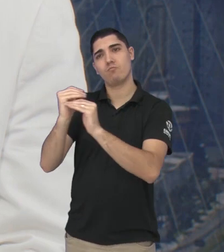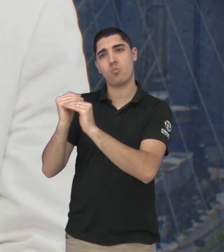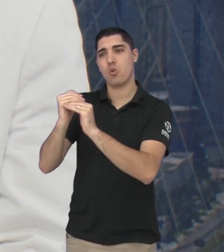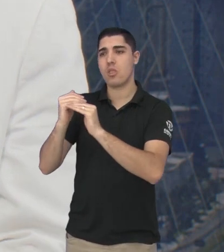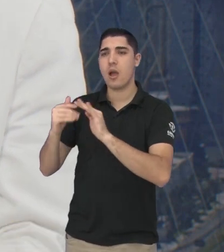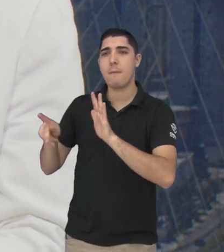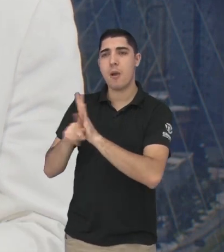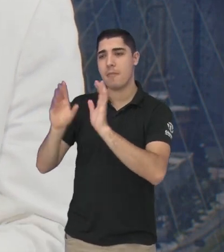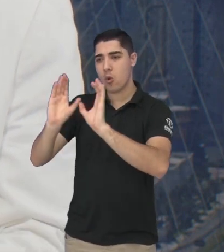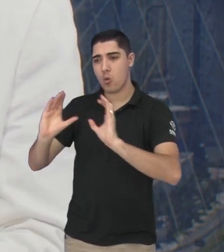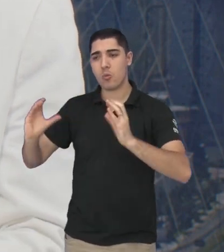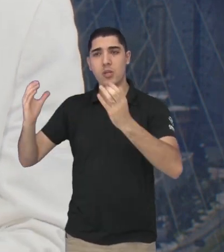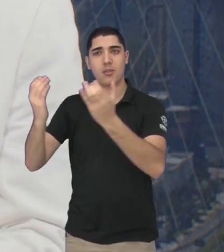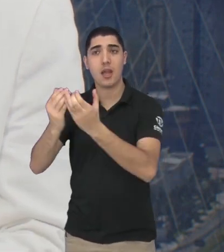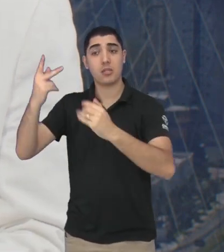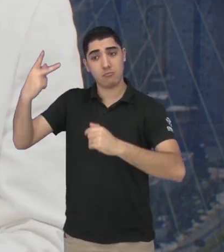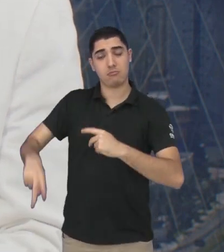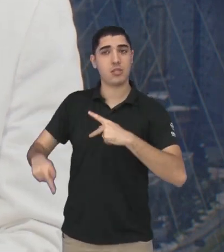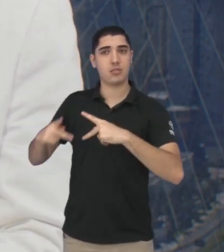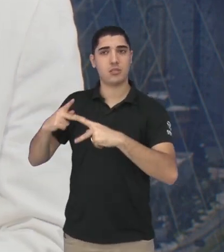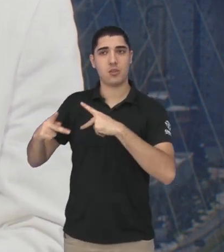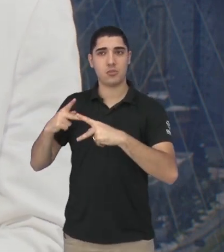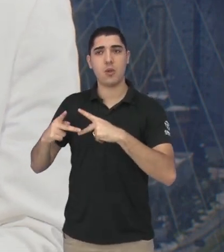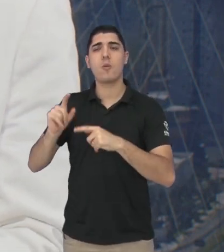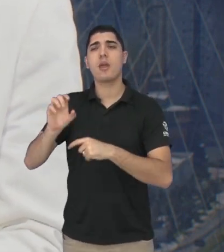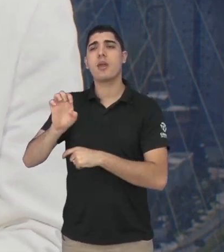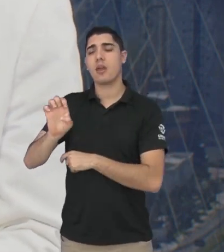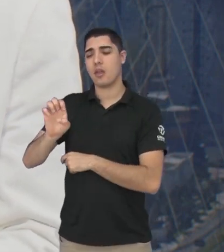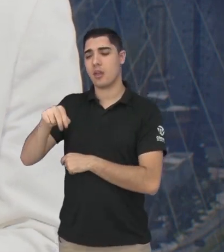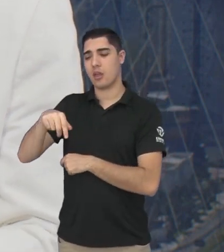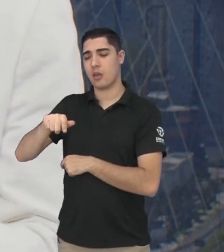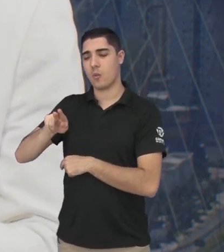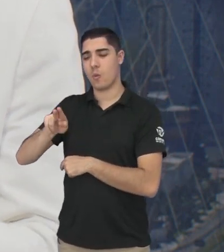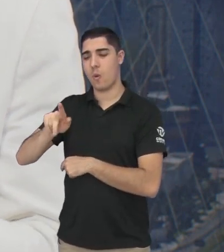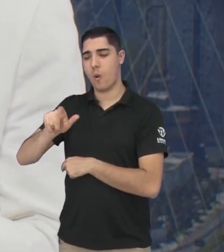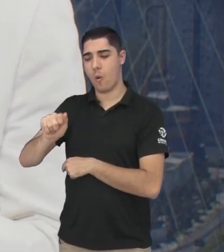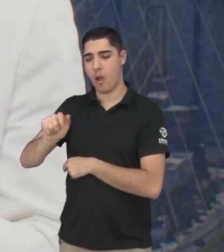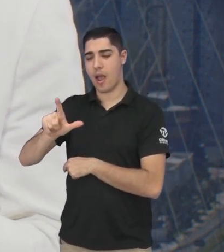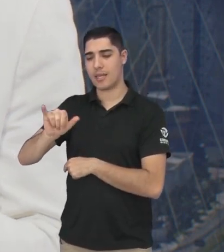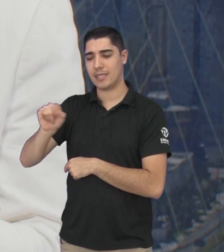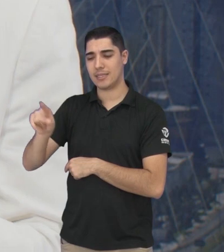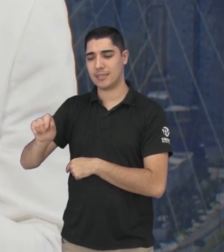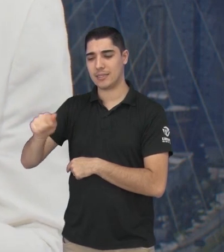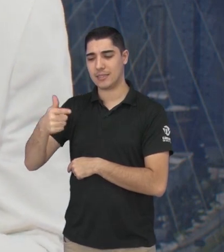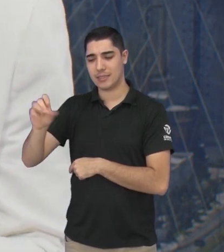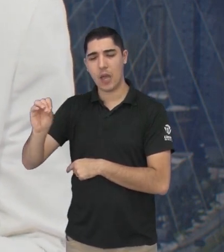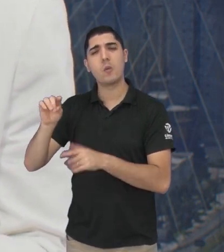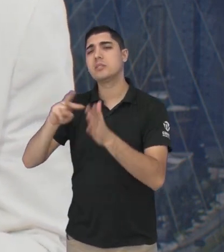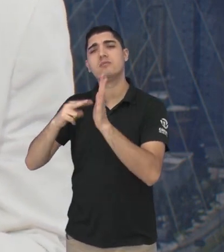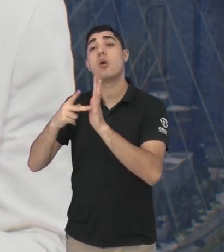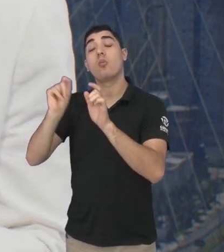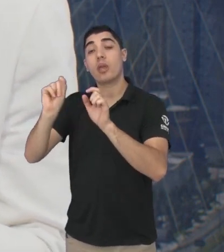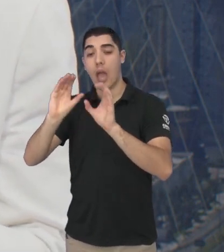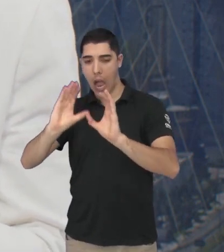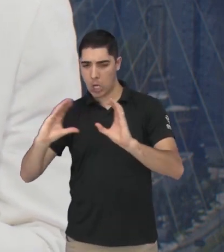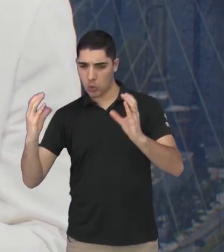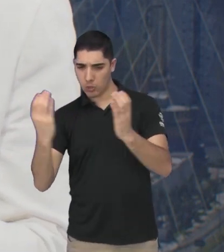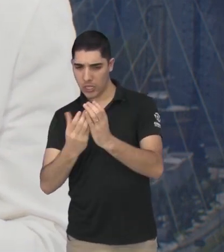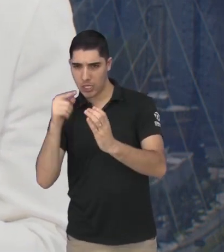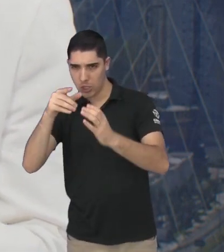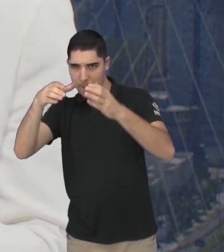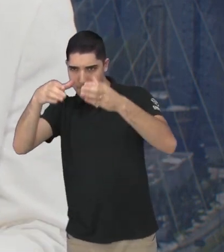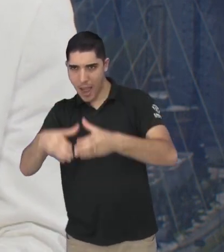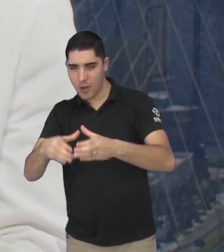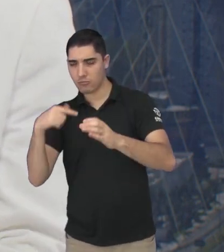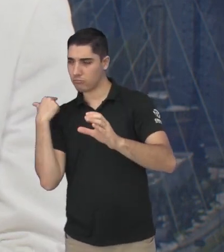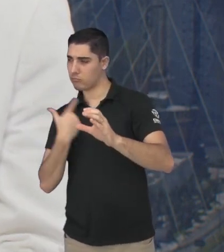Coalizão comunitário no município de São José dos Campos. O que o Coalizão é? O Coalizão ele vai olhar para a comunidade, porque a gente sabe